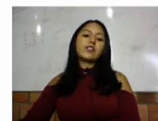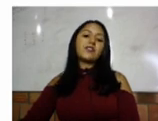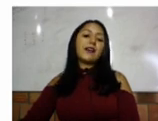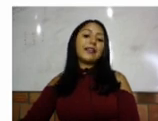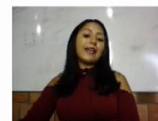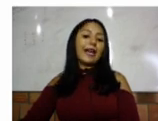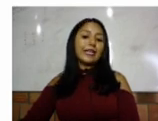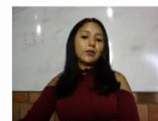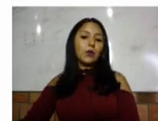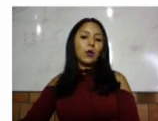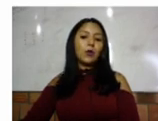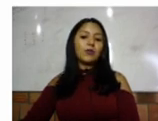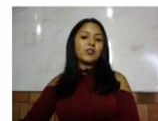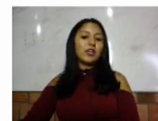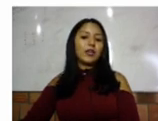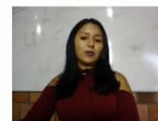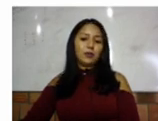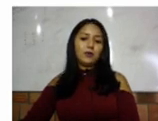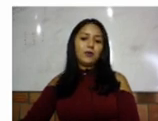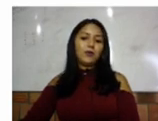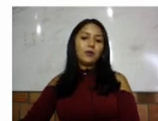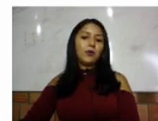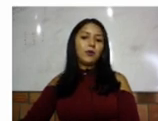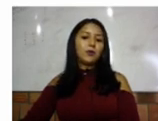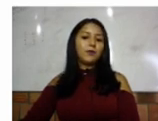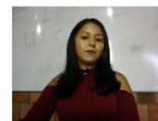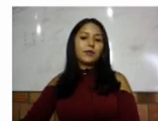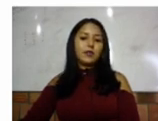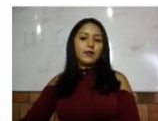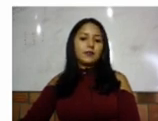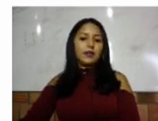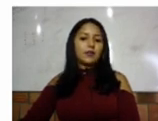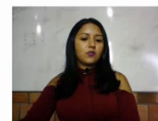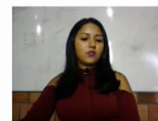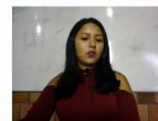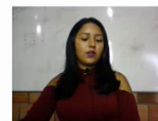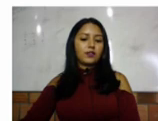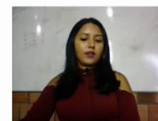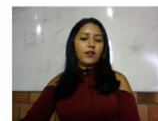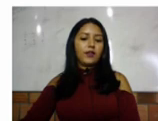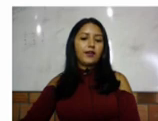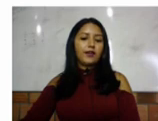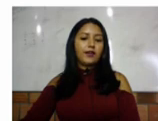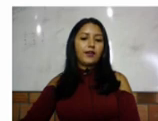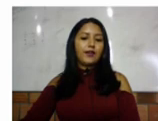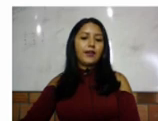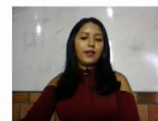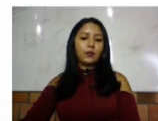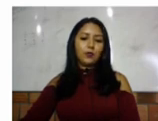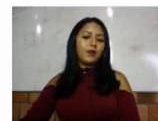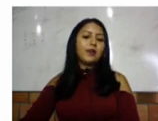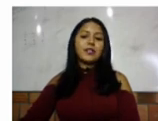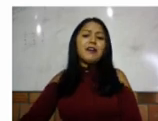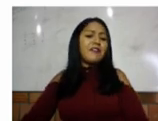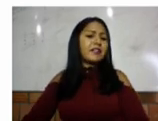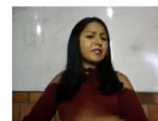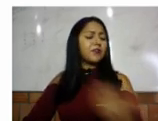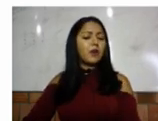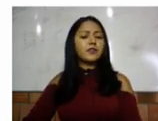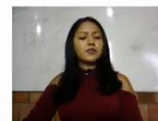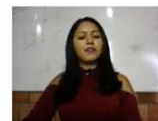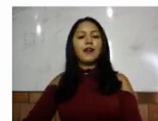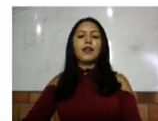erro então a gente fala e erro ou geno ou a j renner no